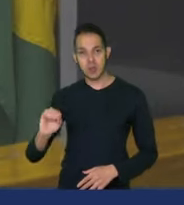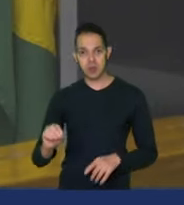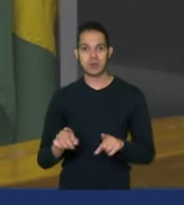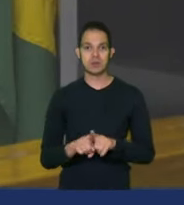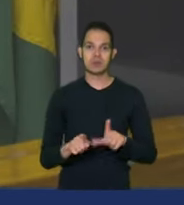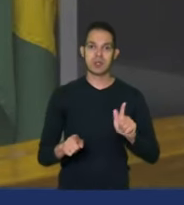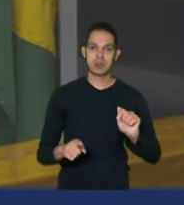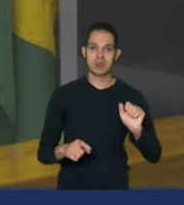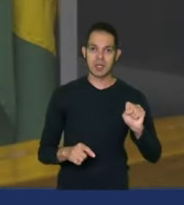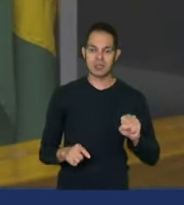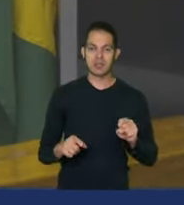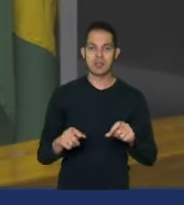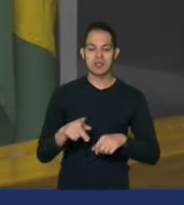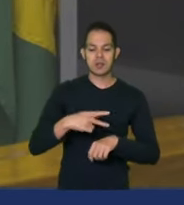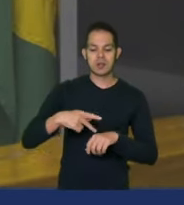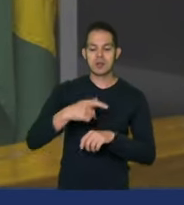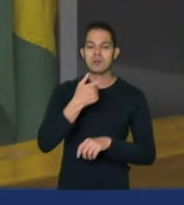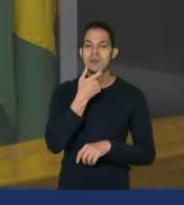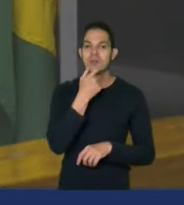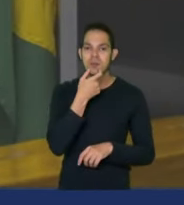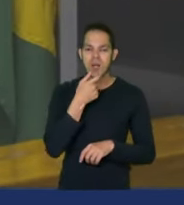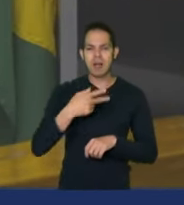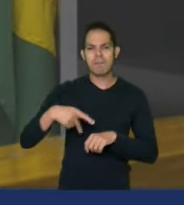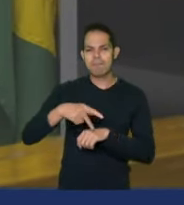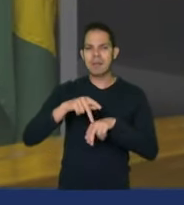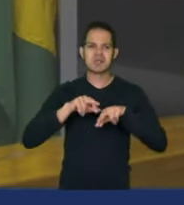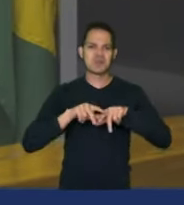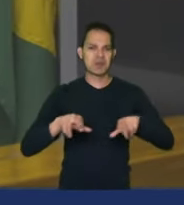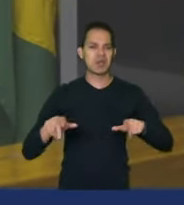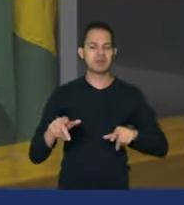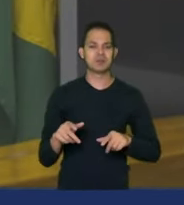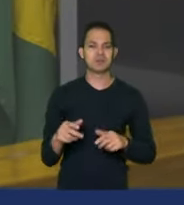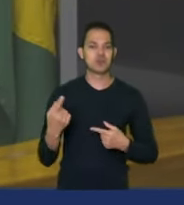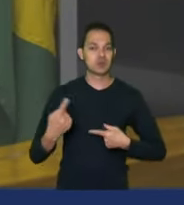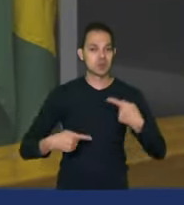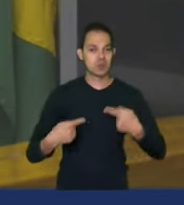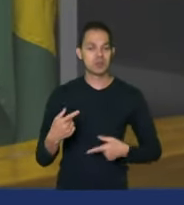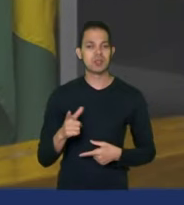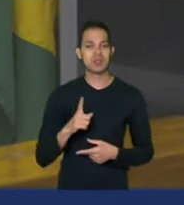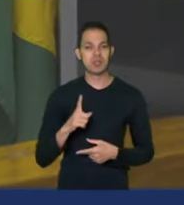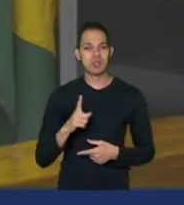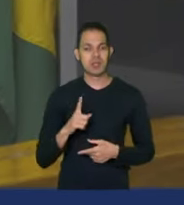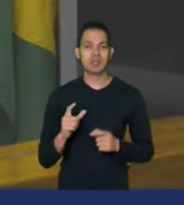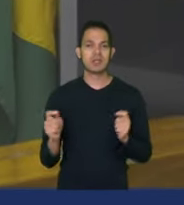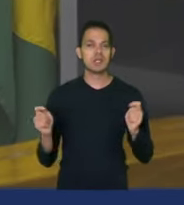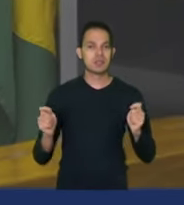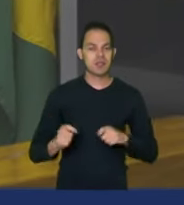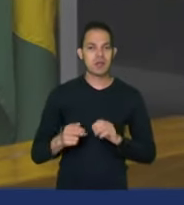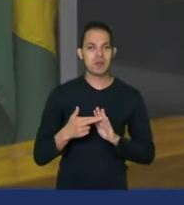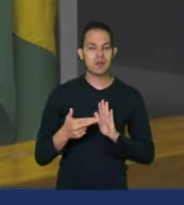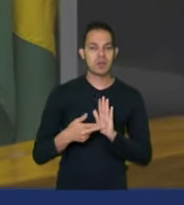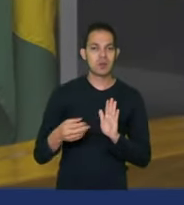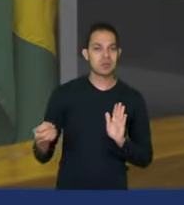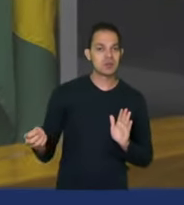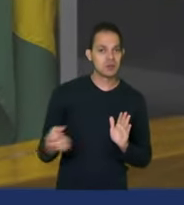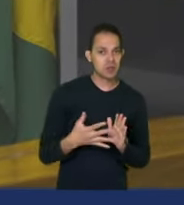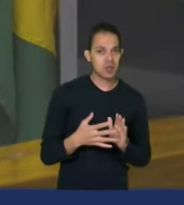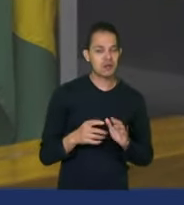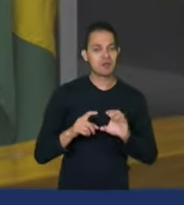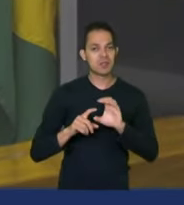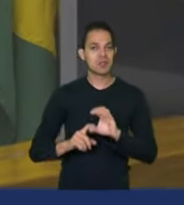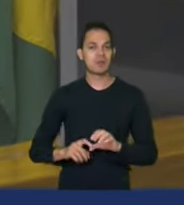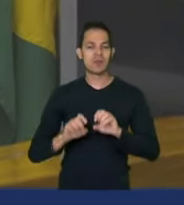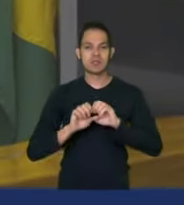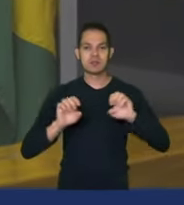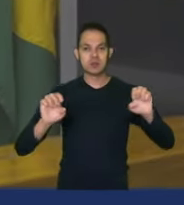discussão em outros países. Então, é possível uma outra forma de regulação, tendo em vista a estrutura de mercado, que é